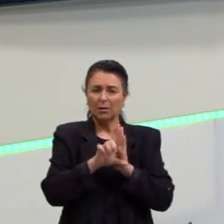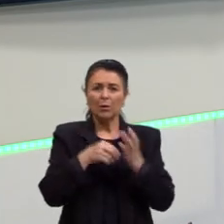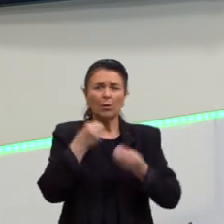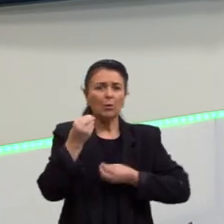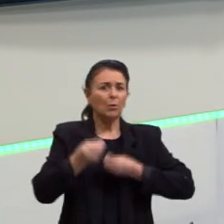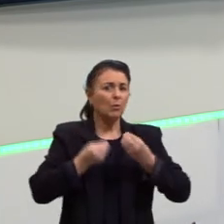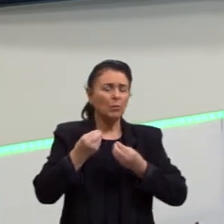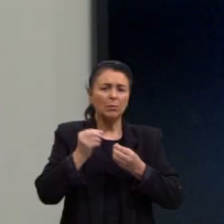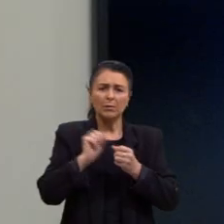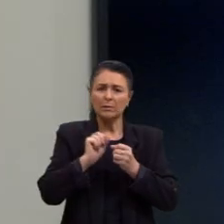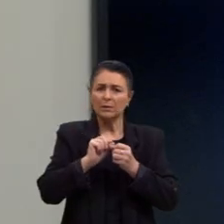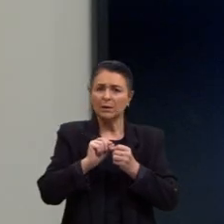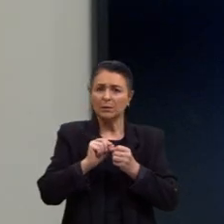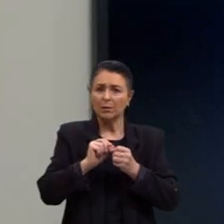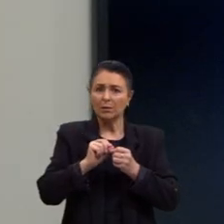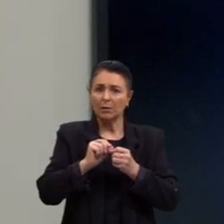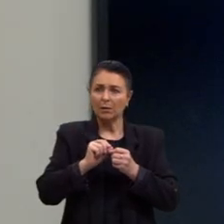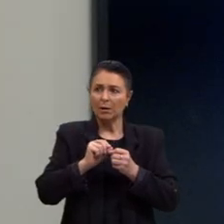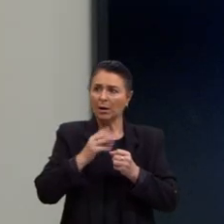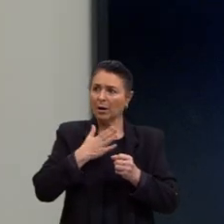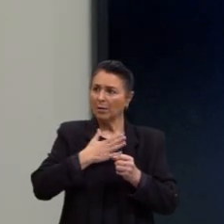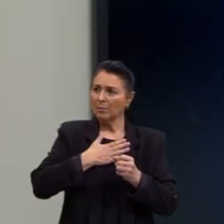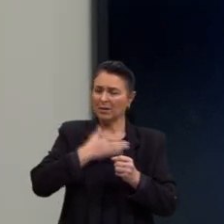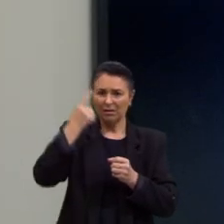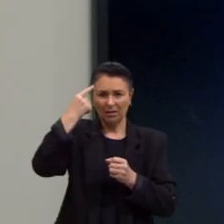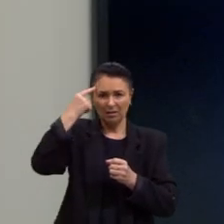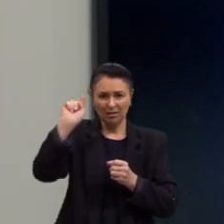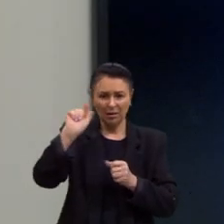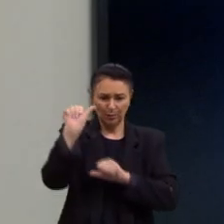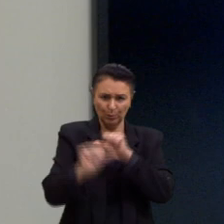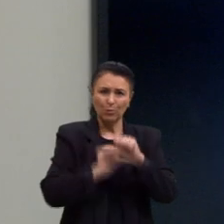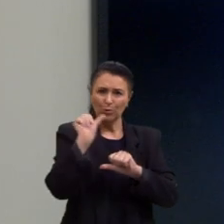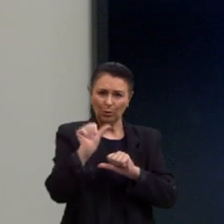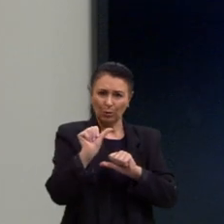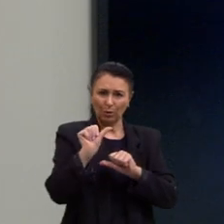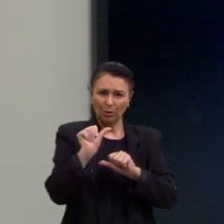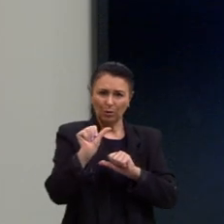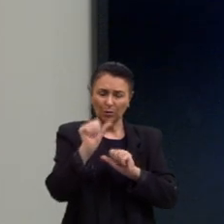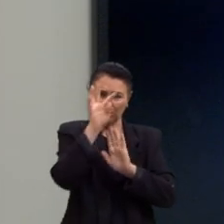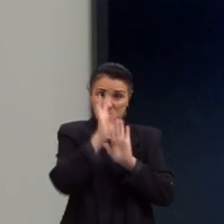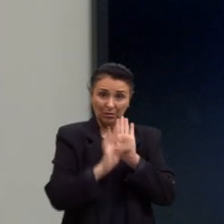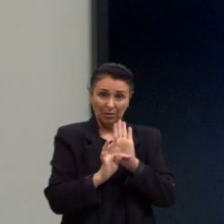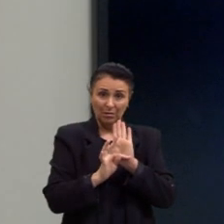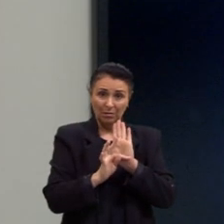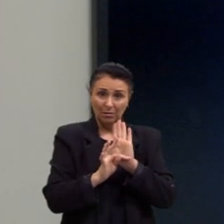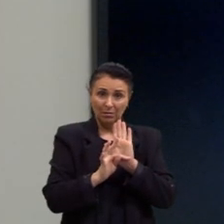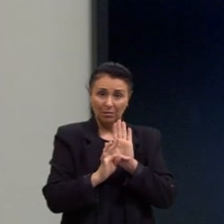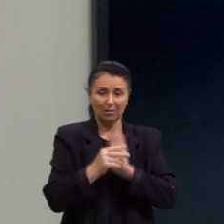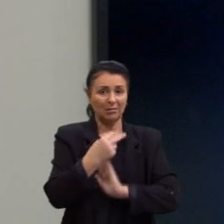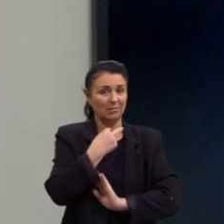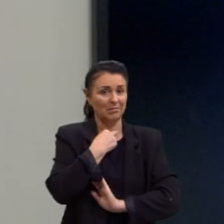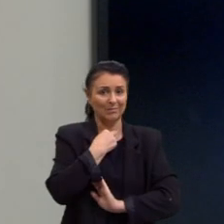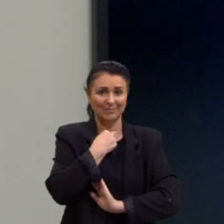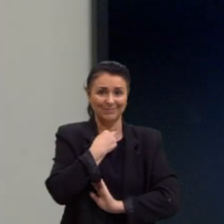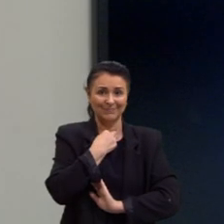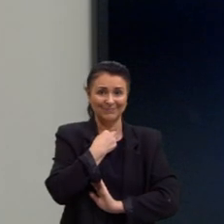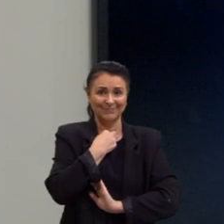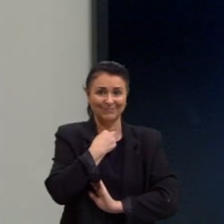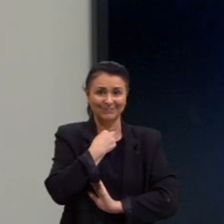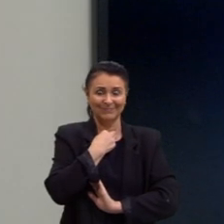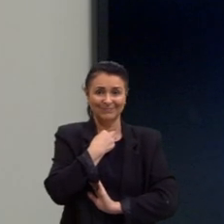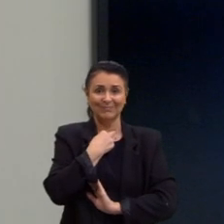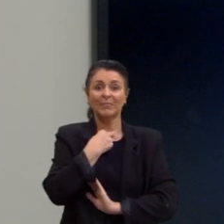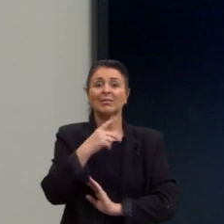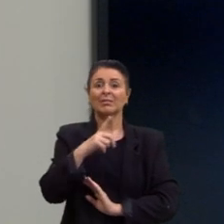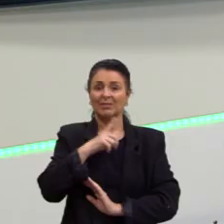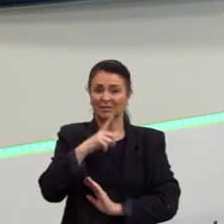como que eu tô fazendo isso eu tô contradizendo a coisa que eu tô afirmando antes então não pode Oi e aí